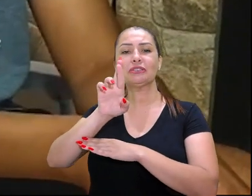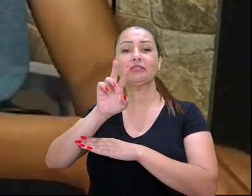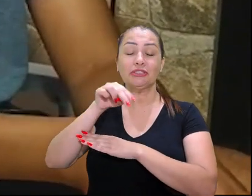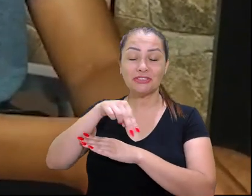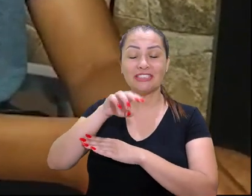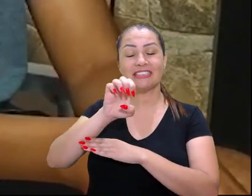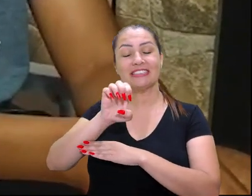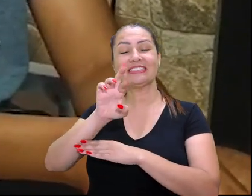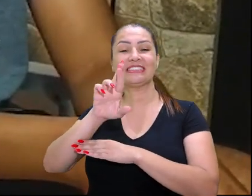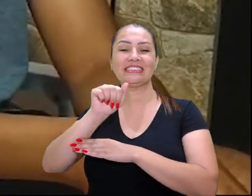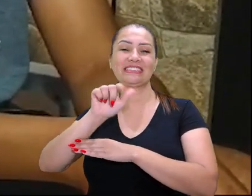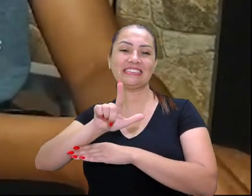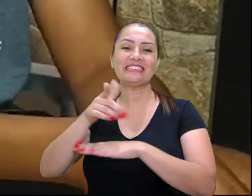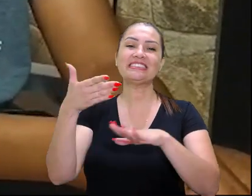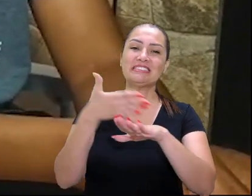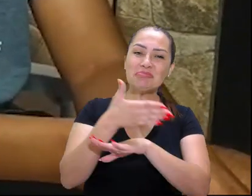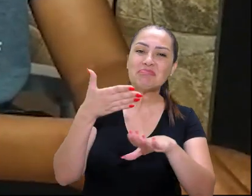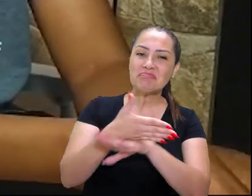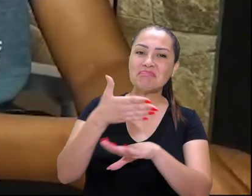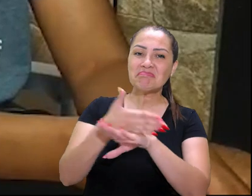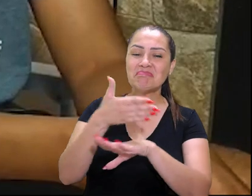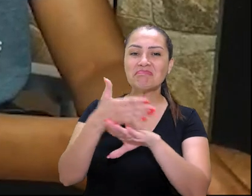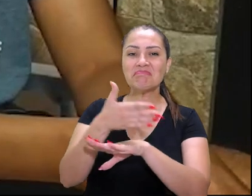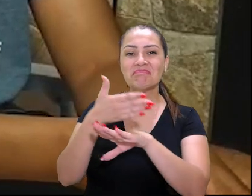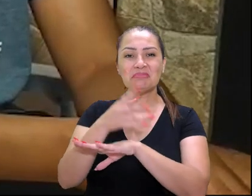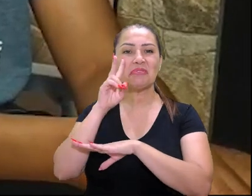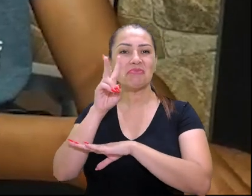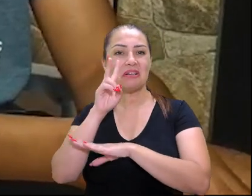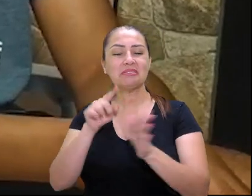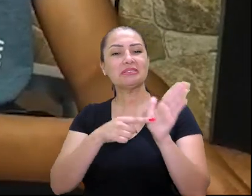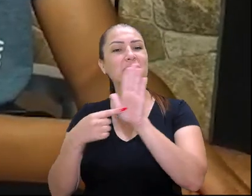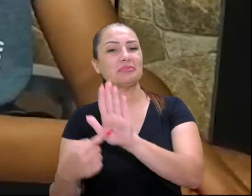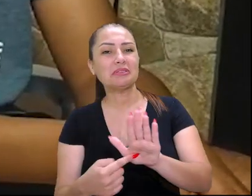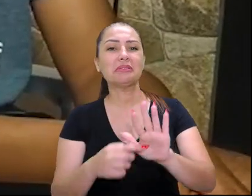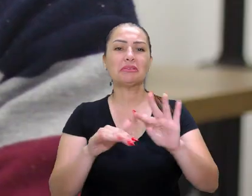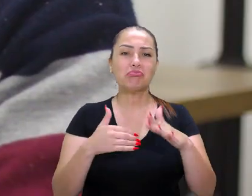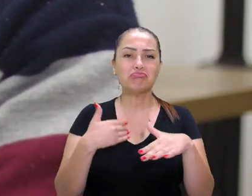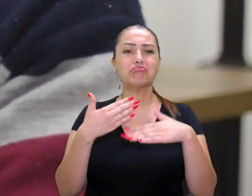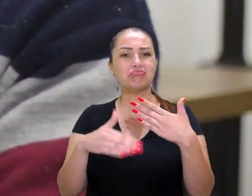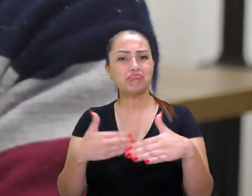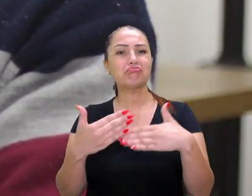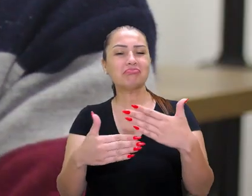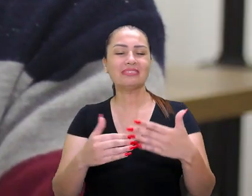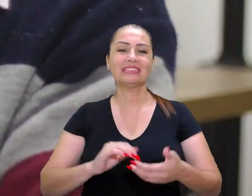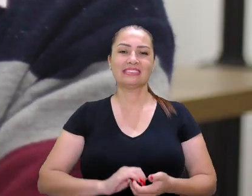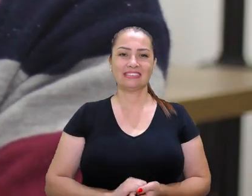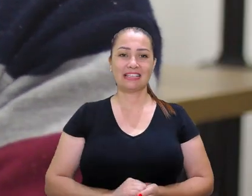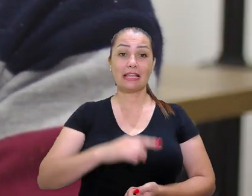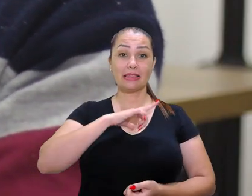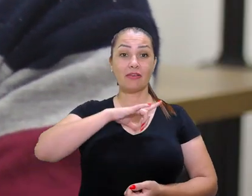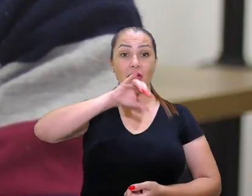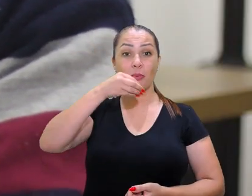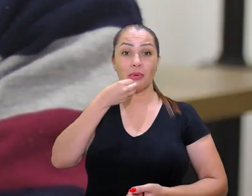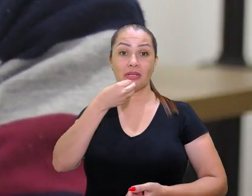a frequentar, começou a assistir as apresentações de vocês, e aí foi indo. Surgiu a oportunidade de eu